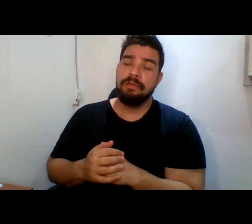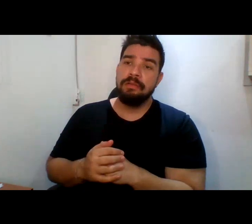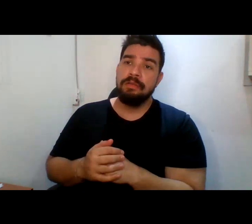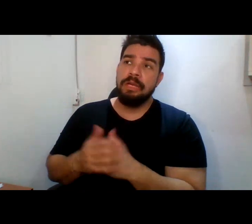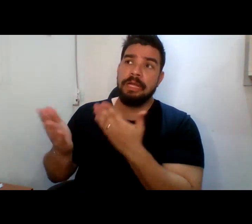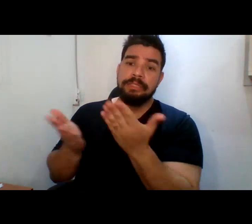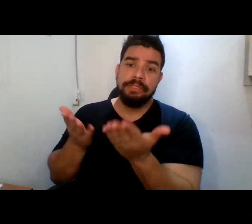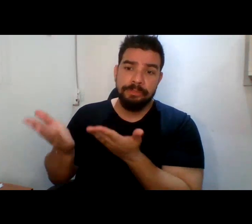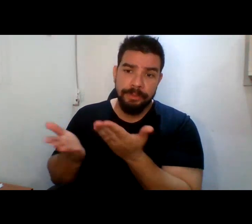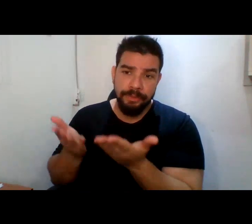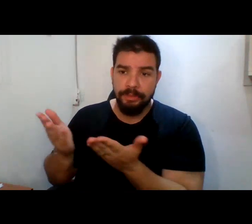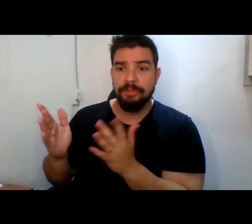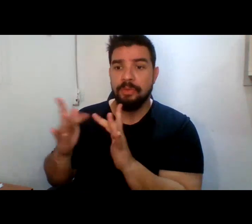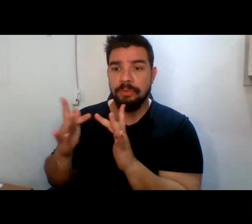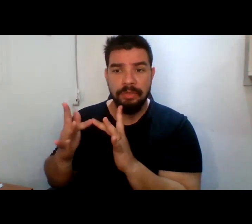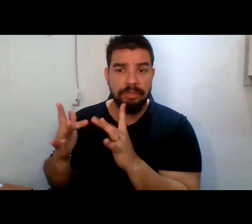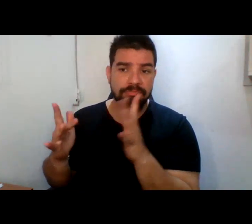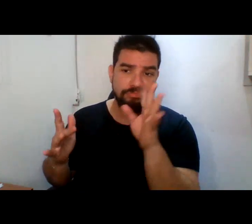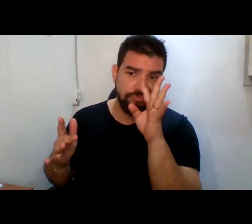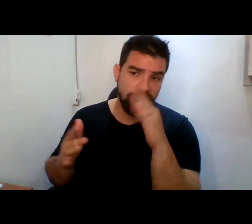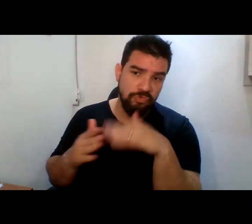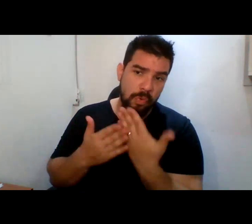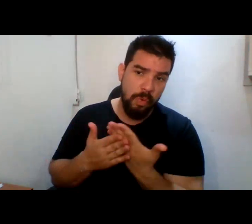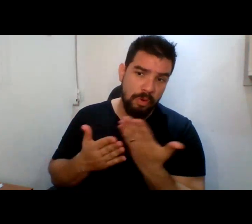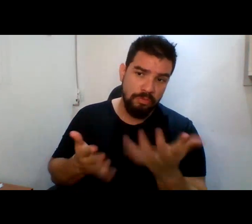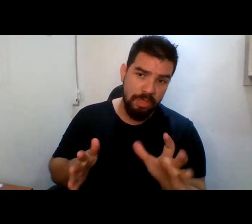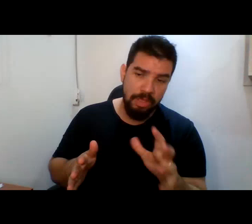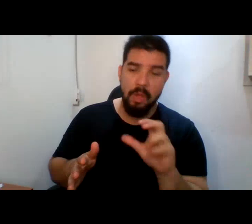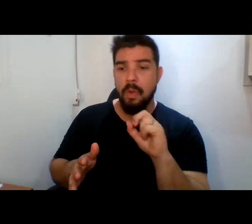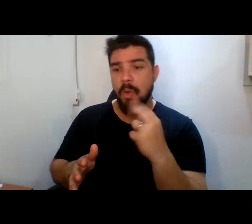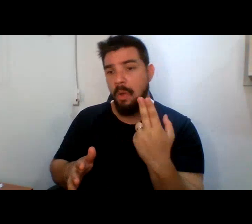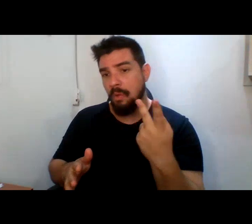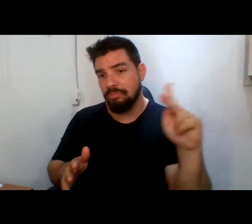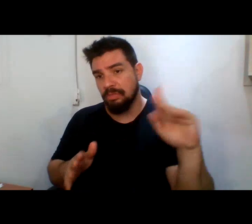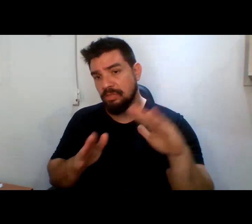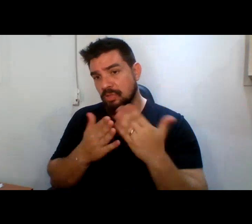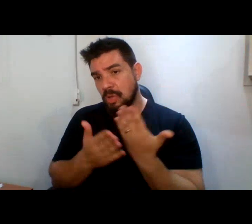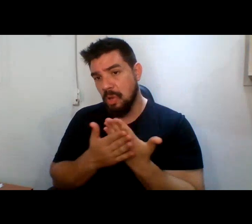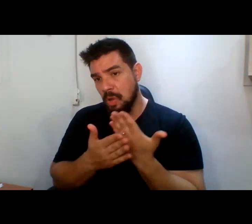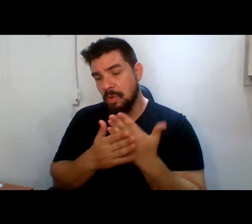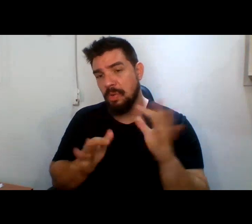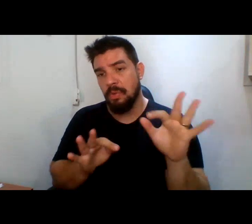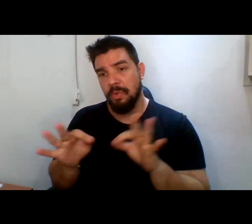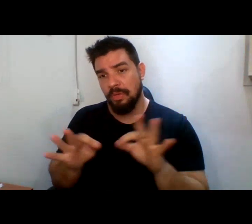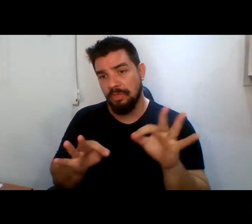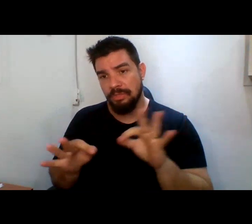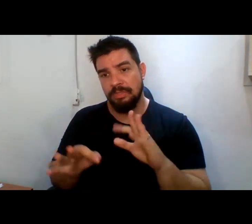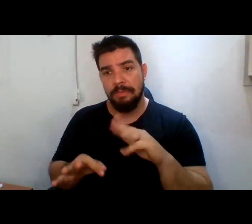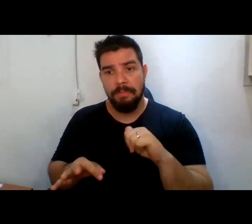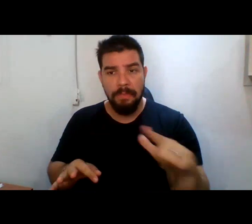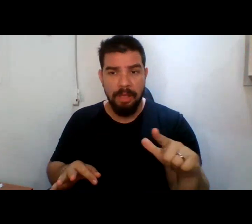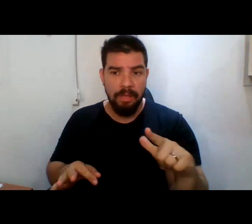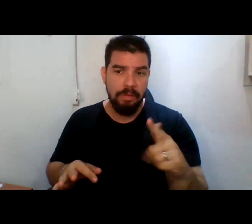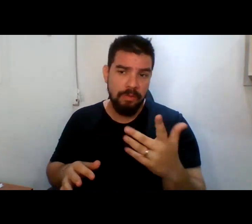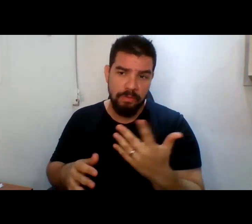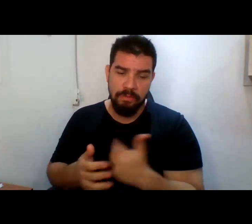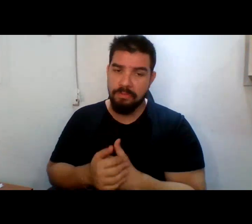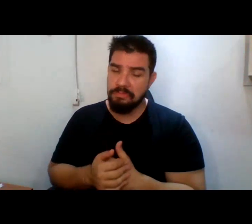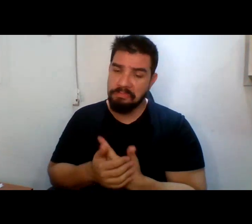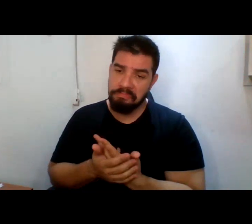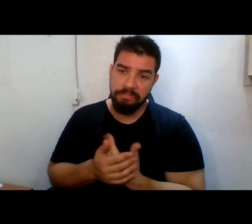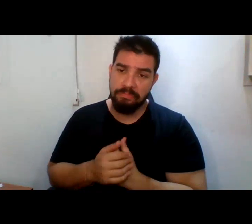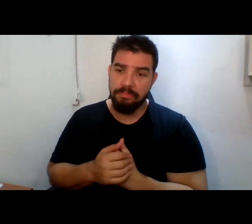atender, ou pode ser uma questão da organização da escola, né? Ela atende, não atende. Então, aí